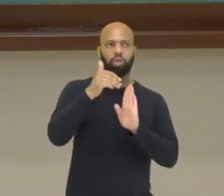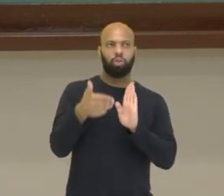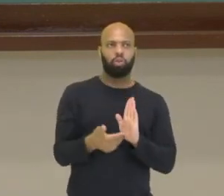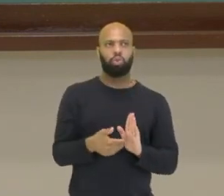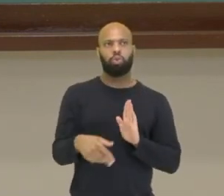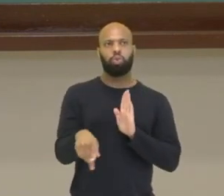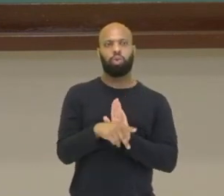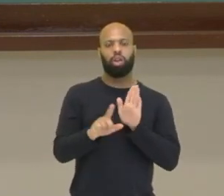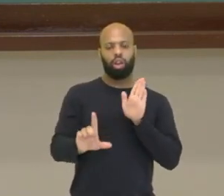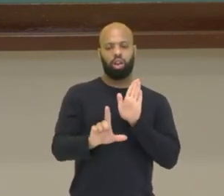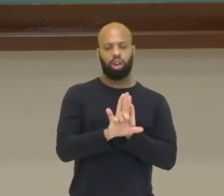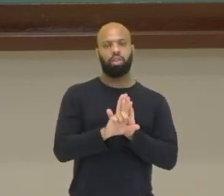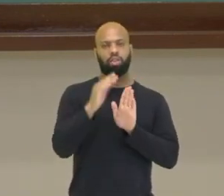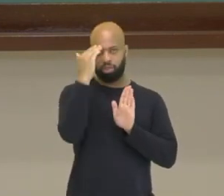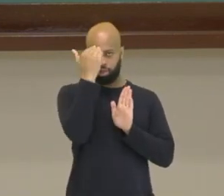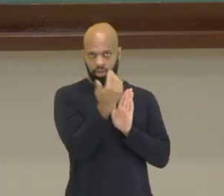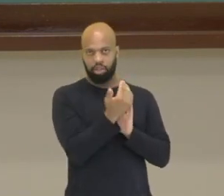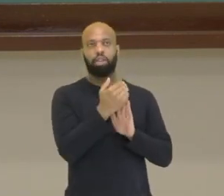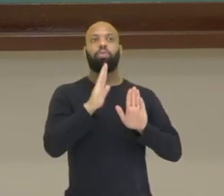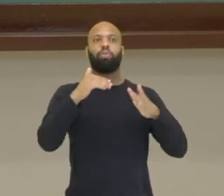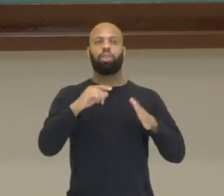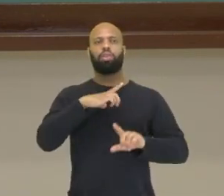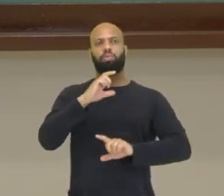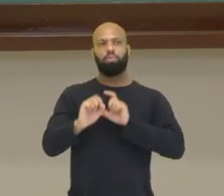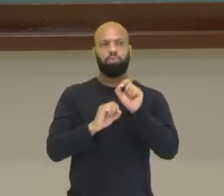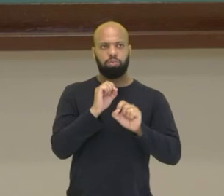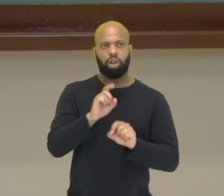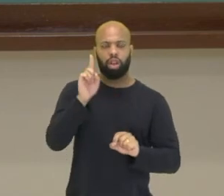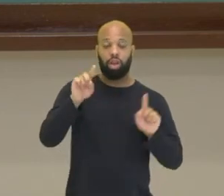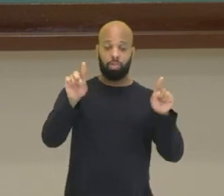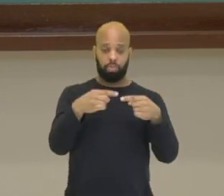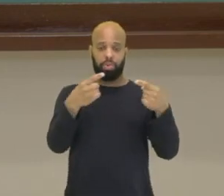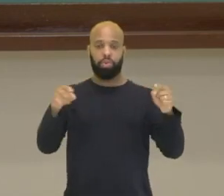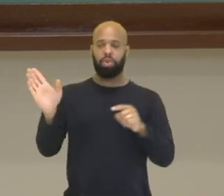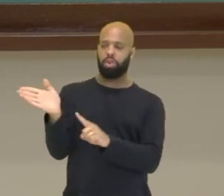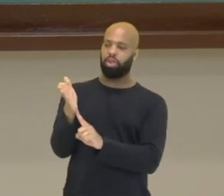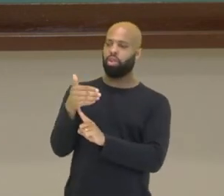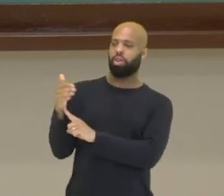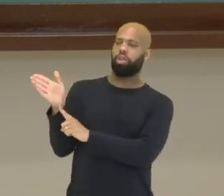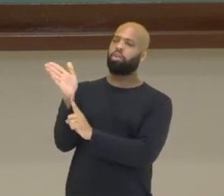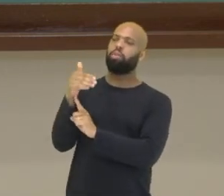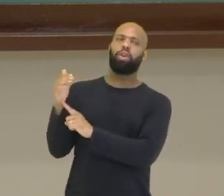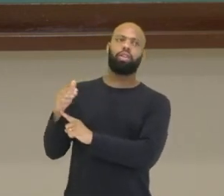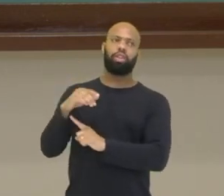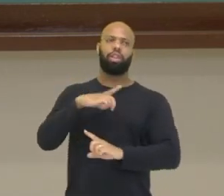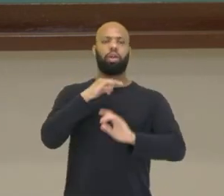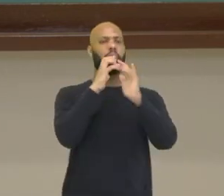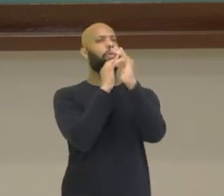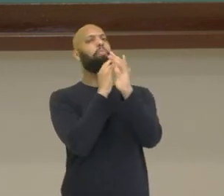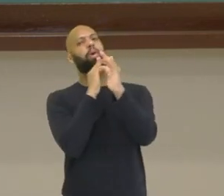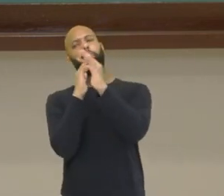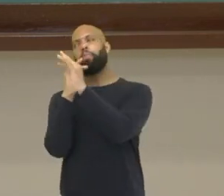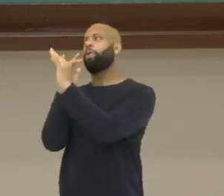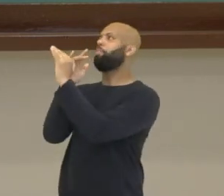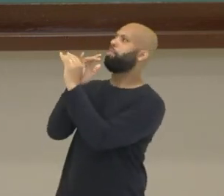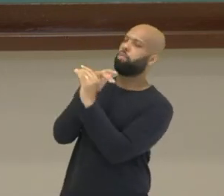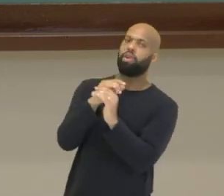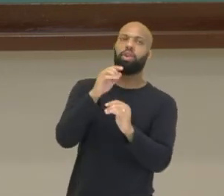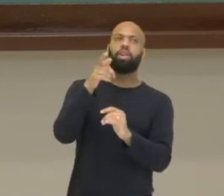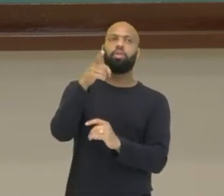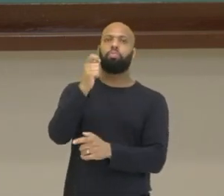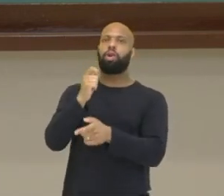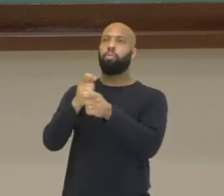nossa legislação. Normalmente consiste no hino da bandeira sendo tocado enquanto a bandeira antiga